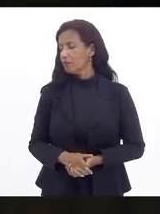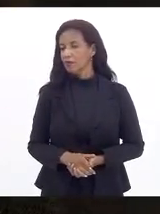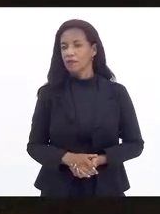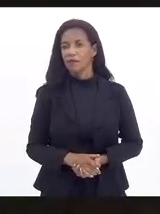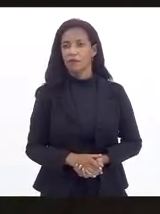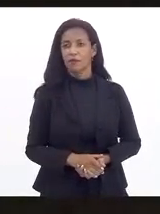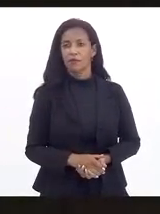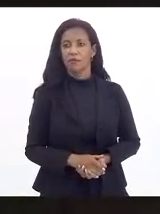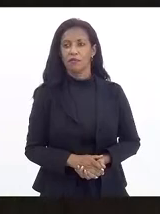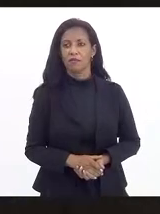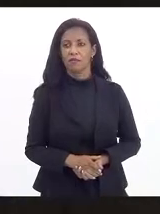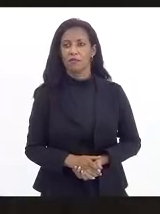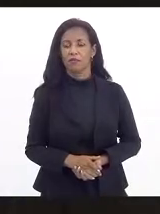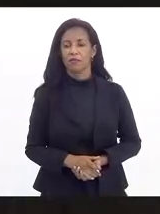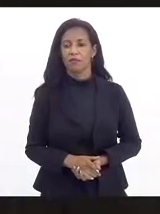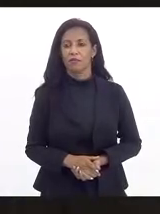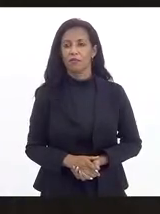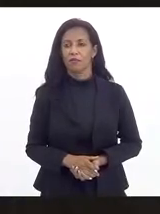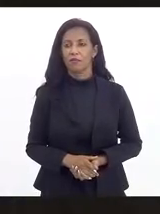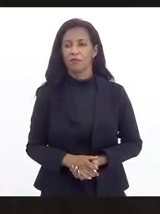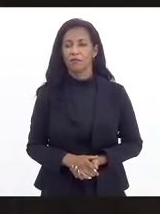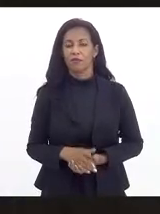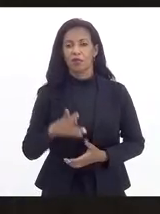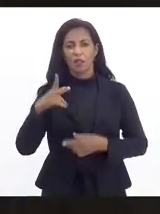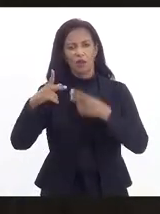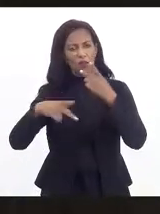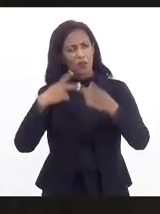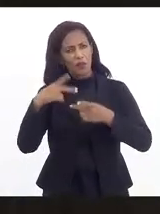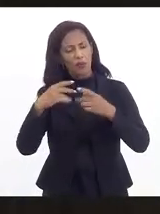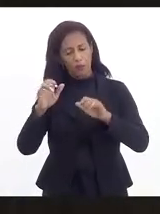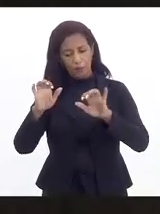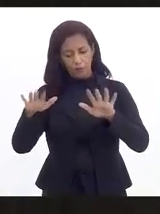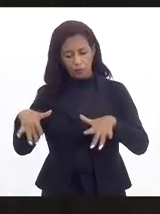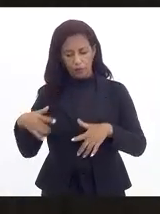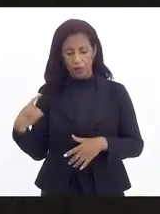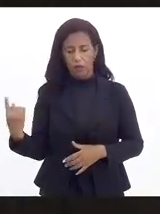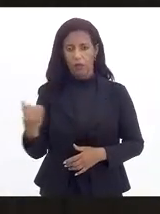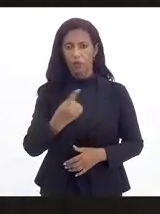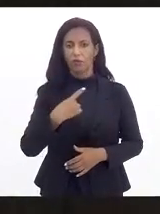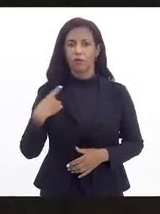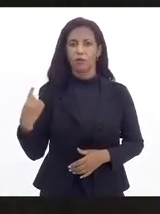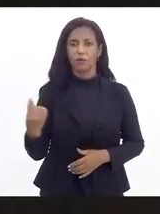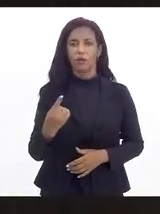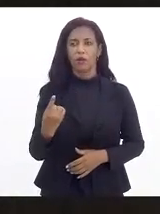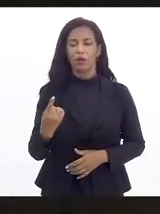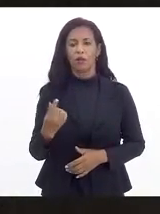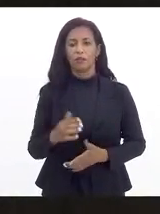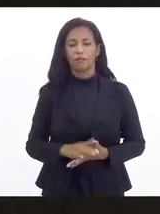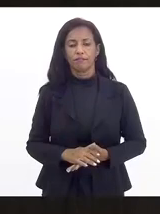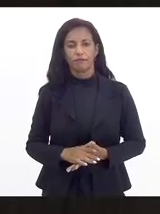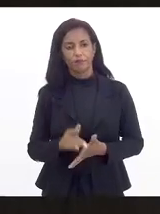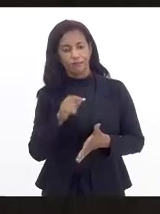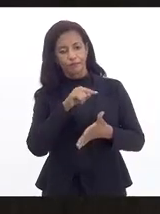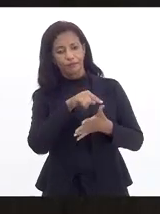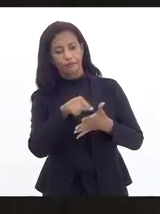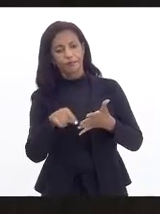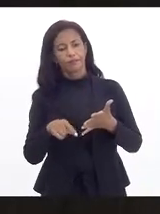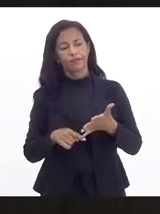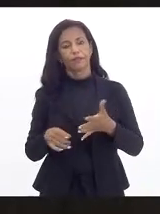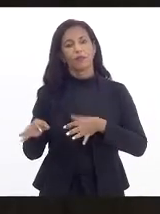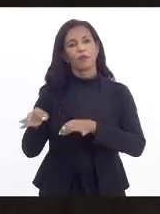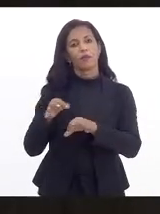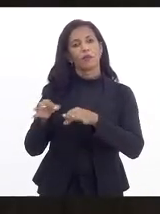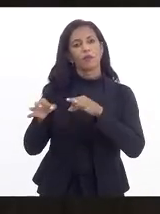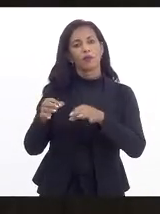decano, deputado Luiz Paulo, falou muito bem a respeito do que nós, do meu apontamento no projeto em